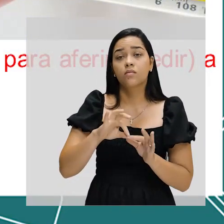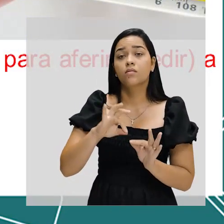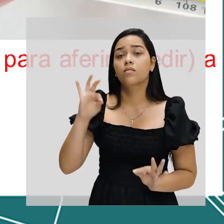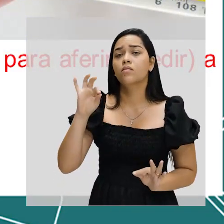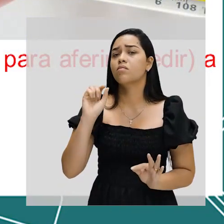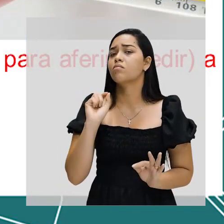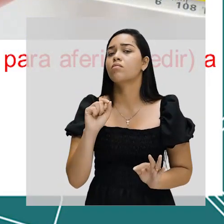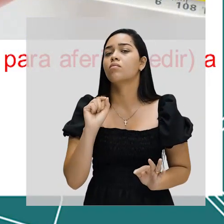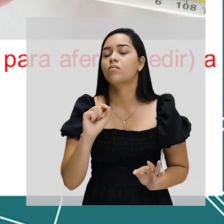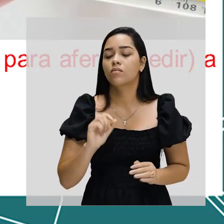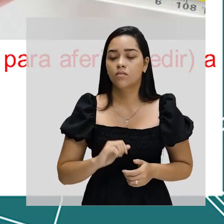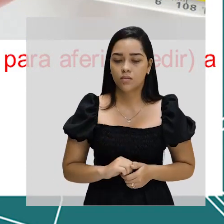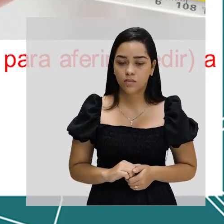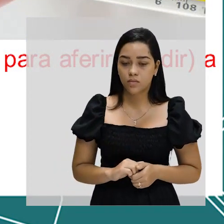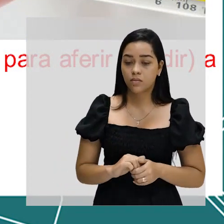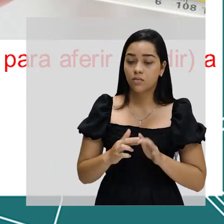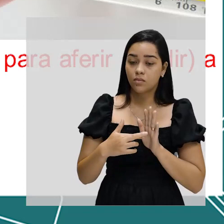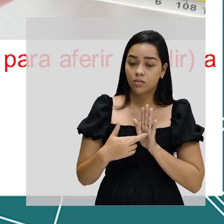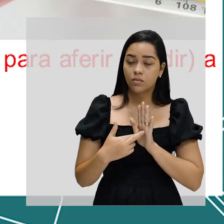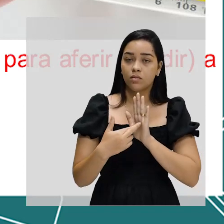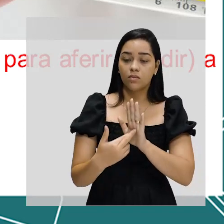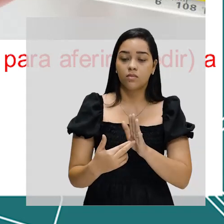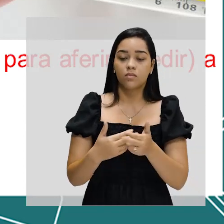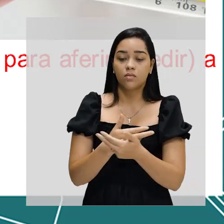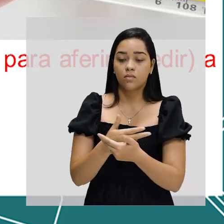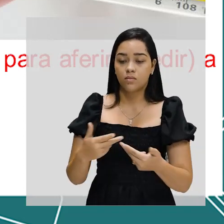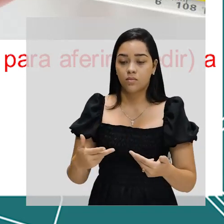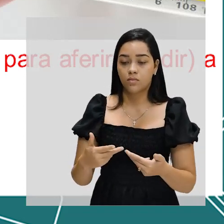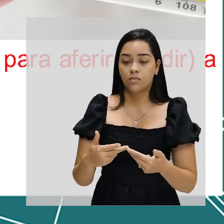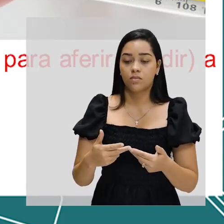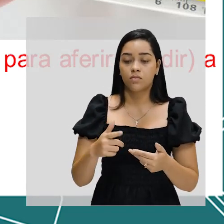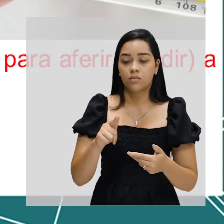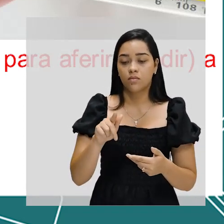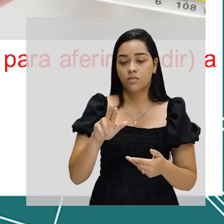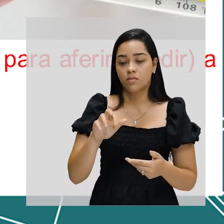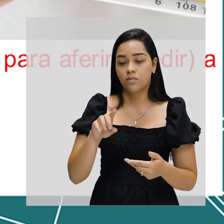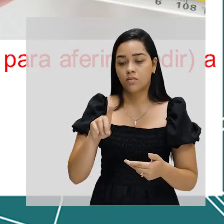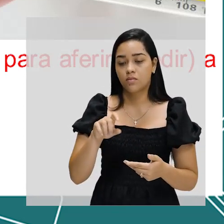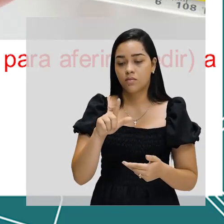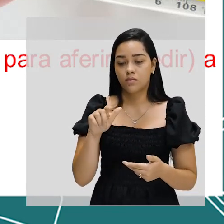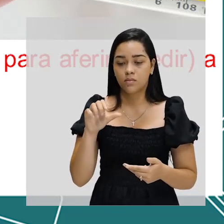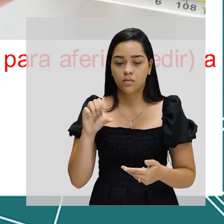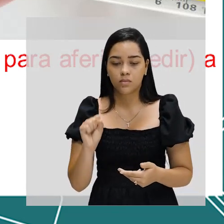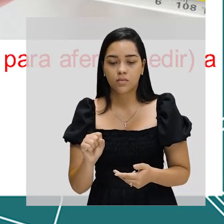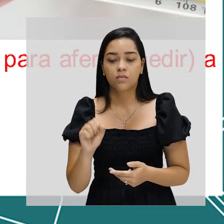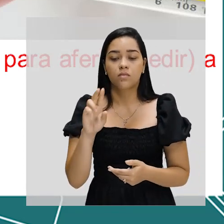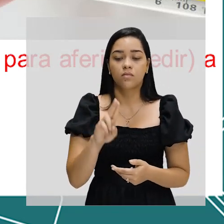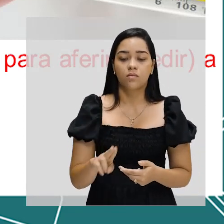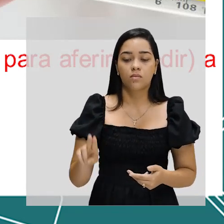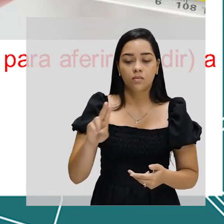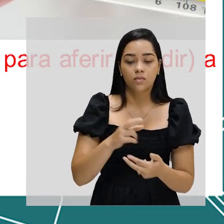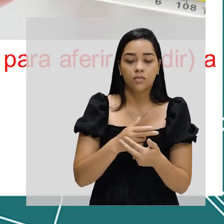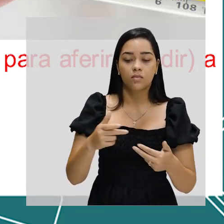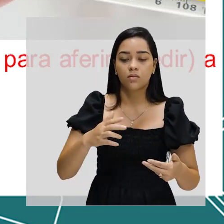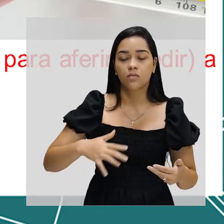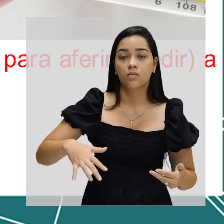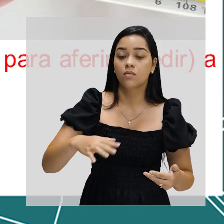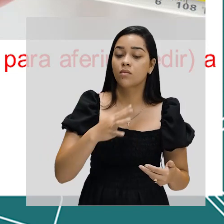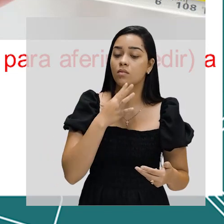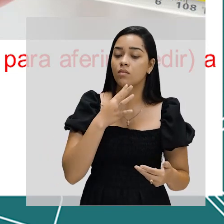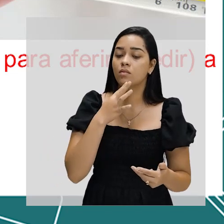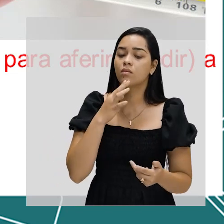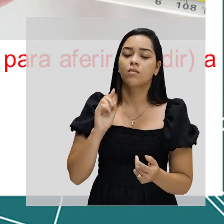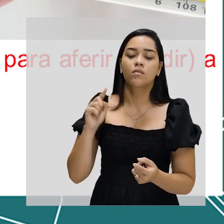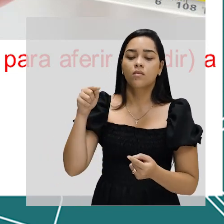de medida são representações das grandezas físicas utilizadas em diversas áreas